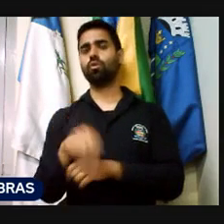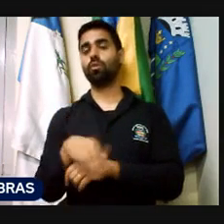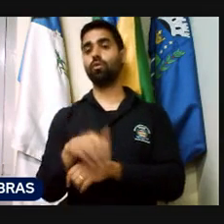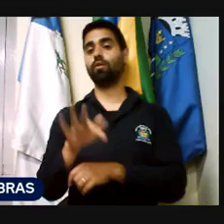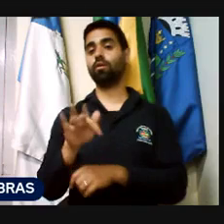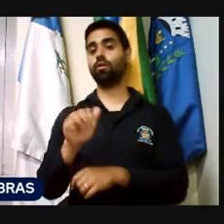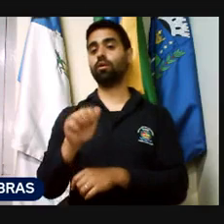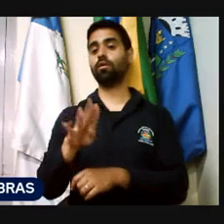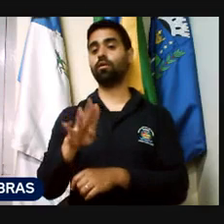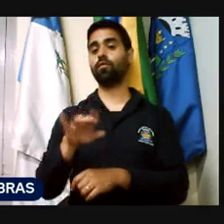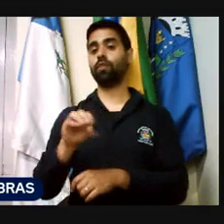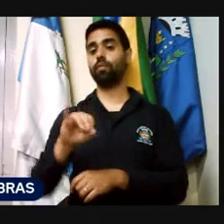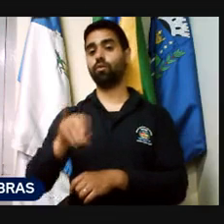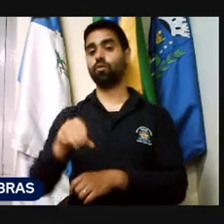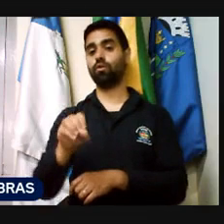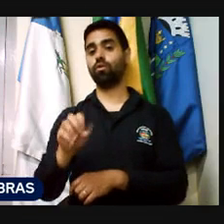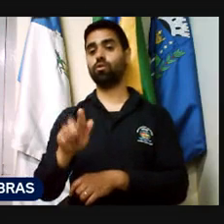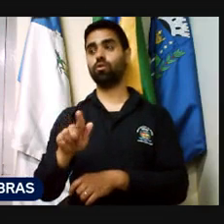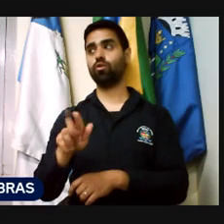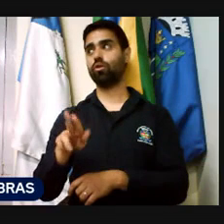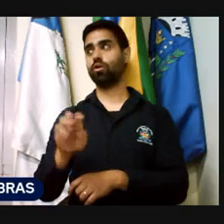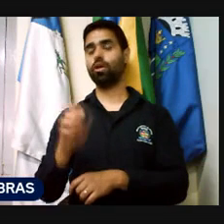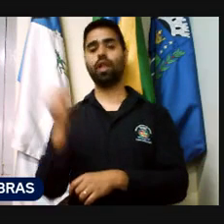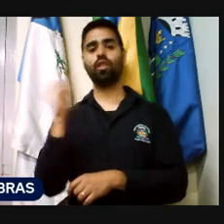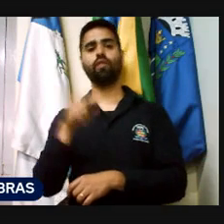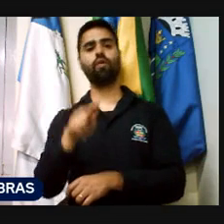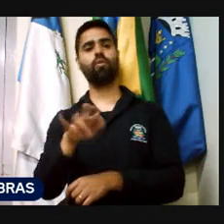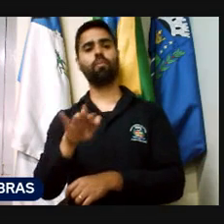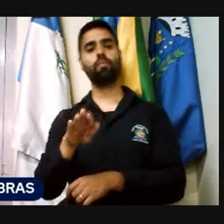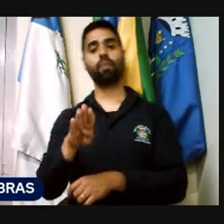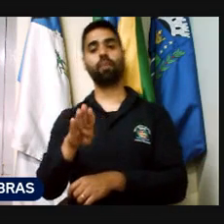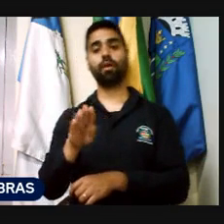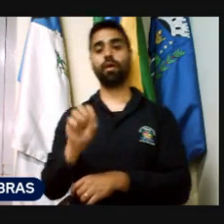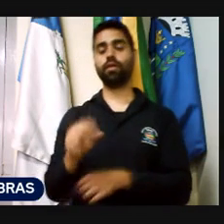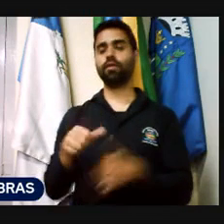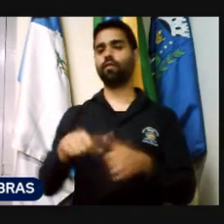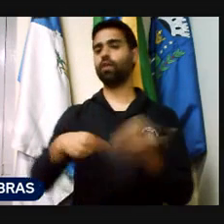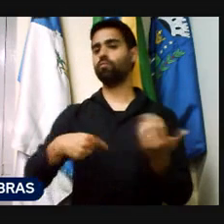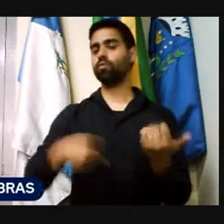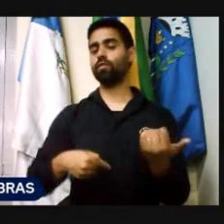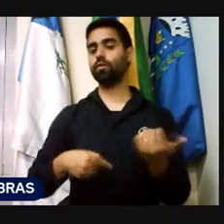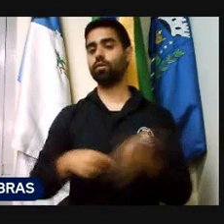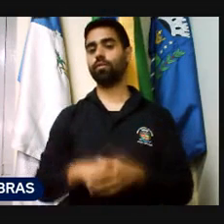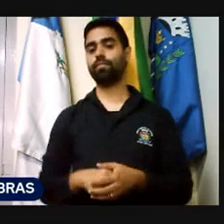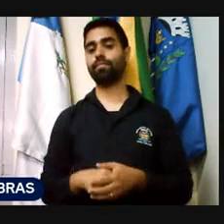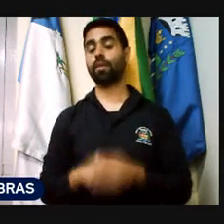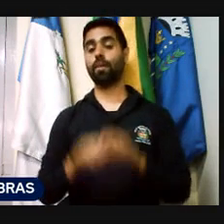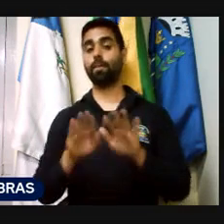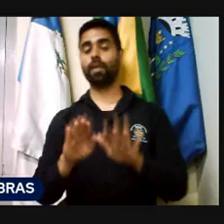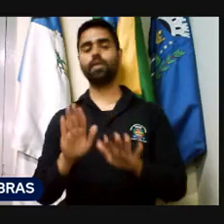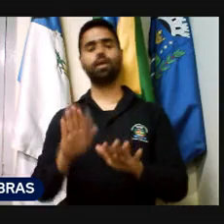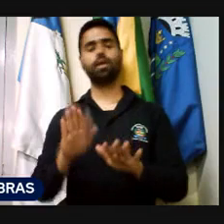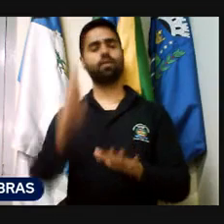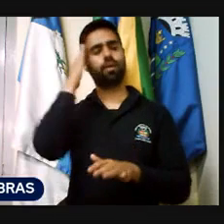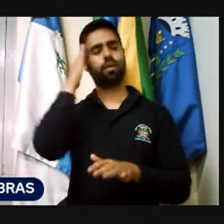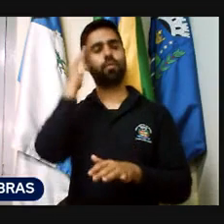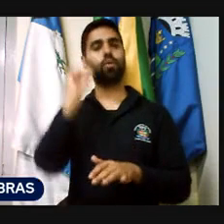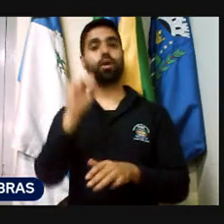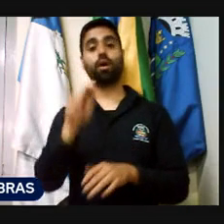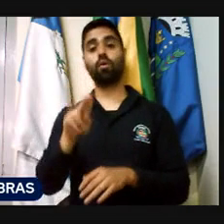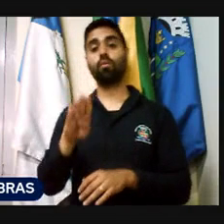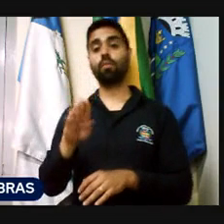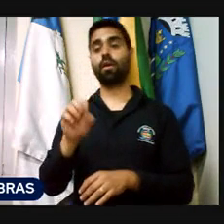Antônio Souza Lima Jorge a nova UBS localizada no Distrito de Conservatório. Entretanto, verifica-se que aquela